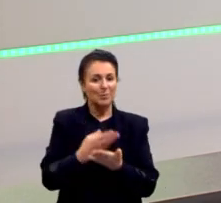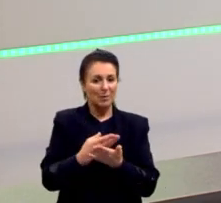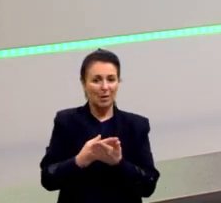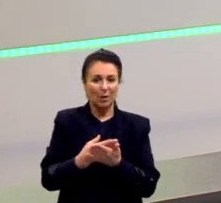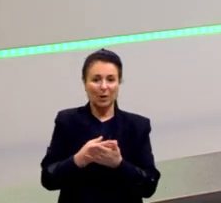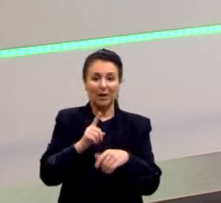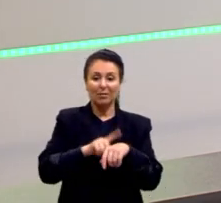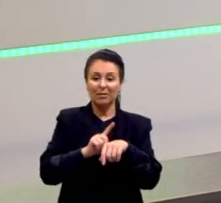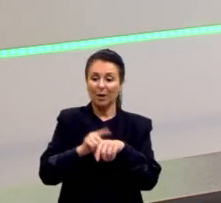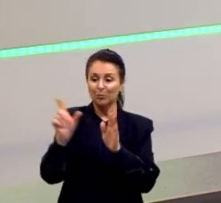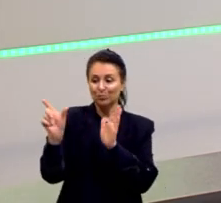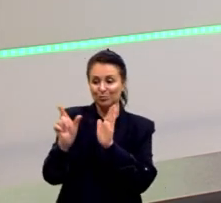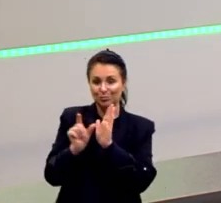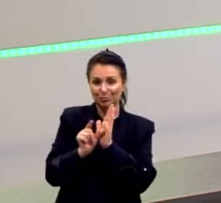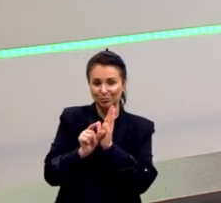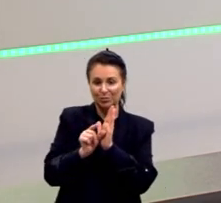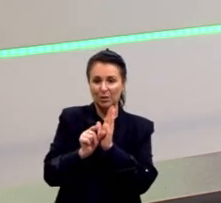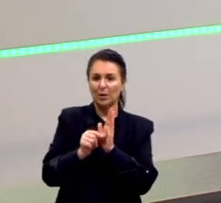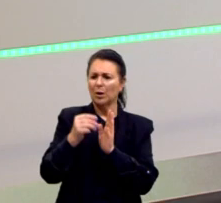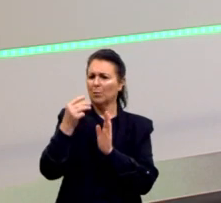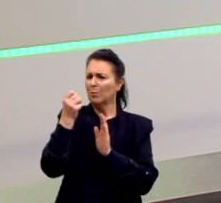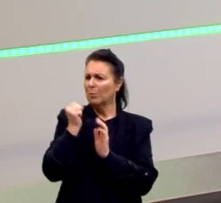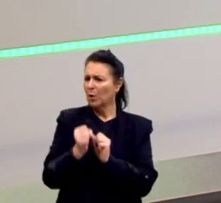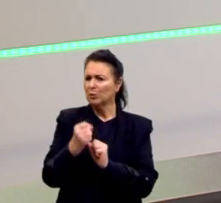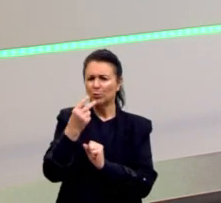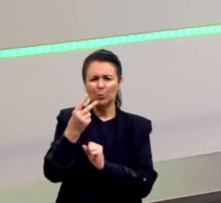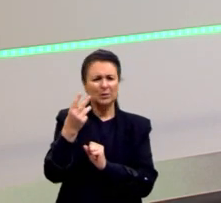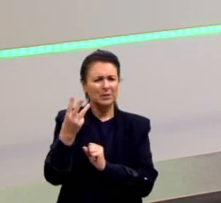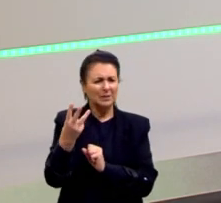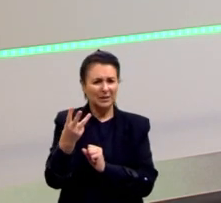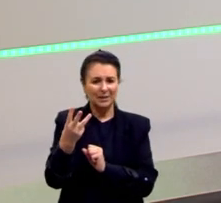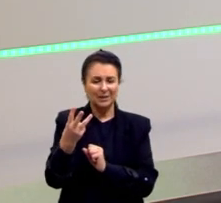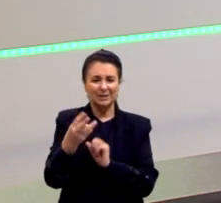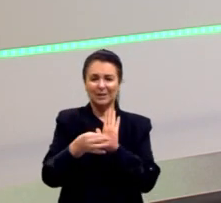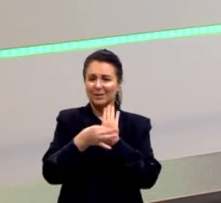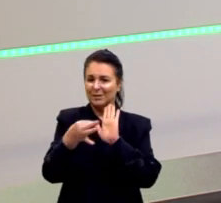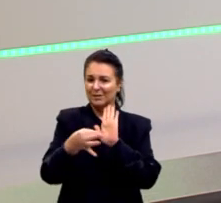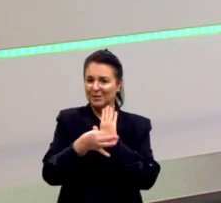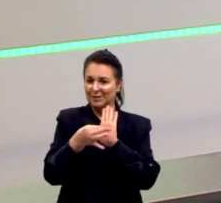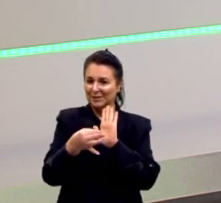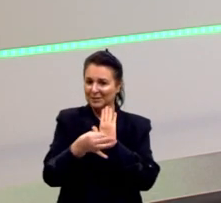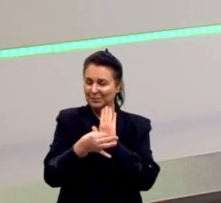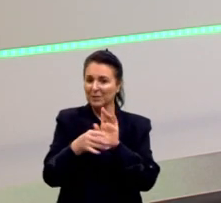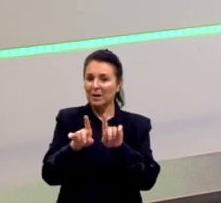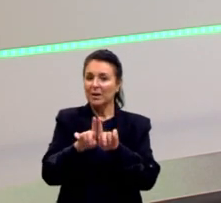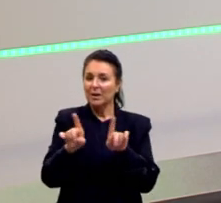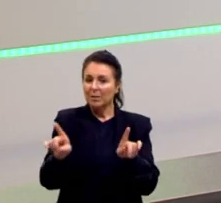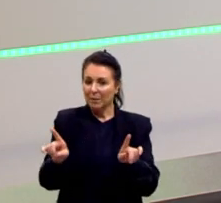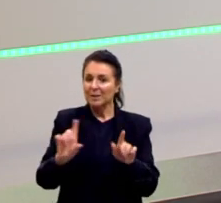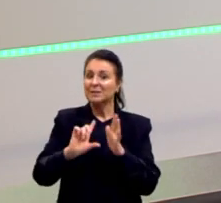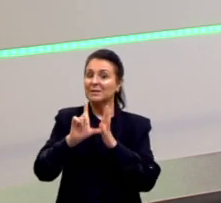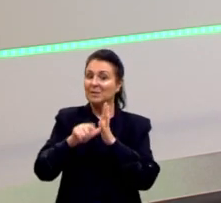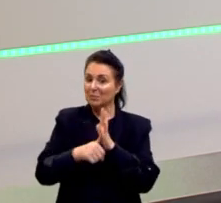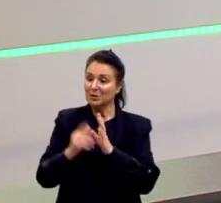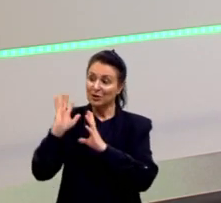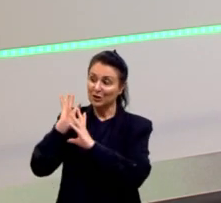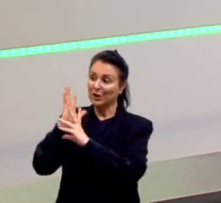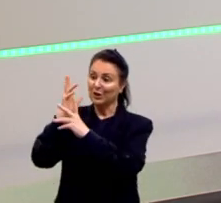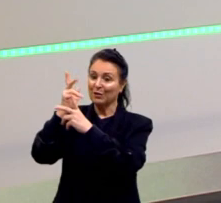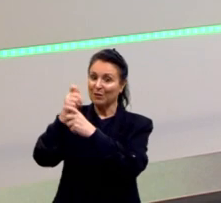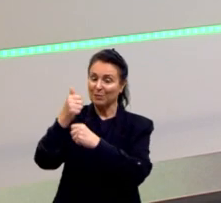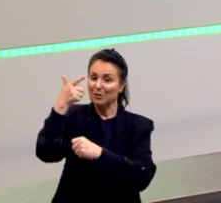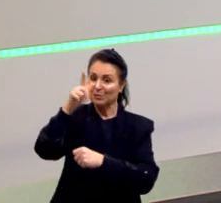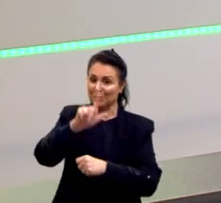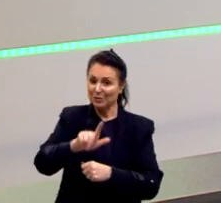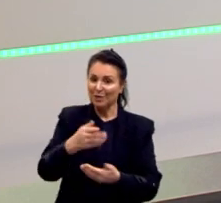pequena a gente poderia fazer aí duas três aulas sobre alimentação e provavelmente mais adiante a gente vai retomar